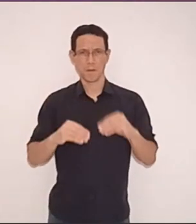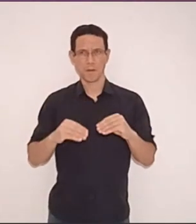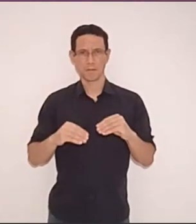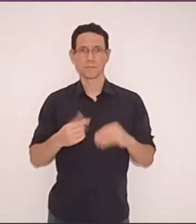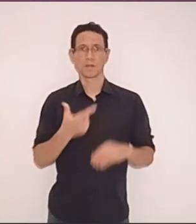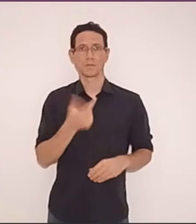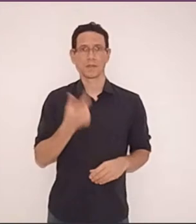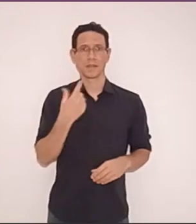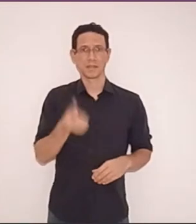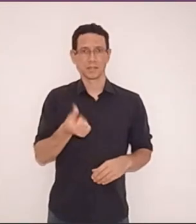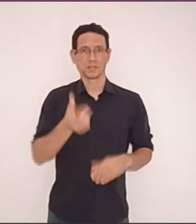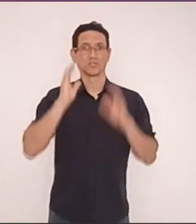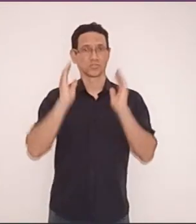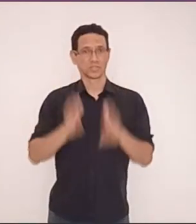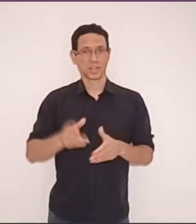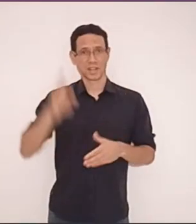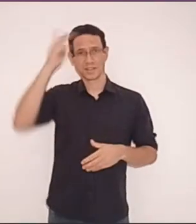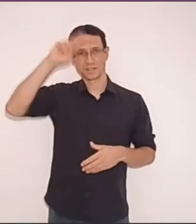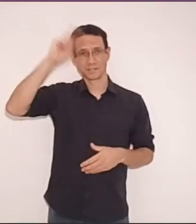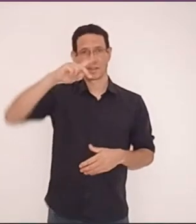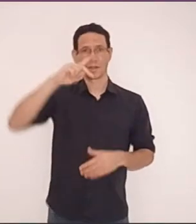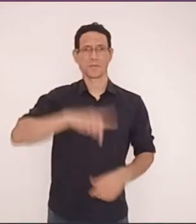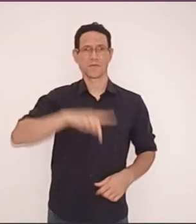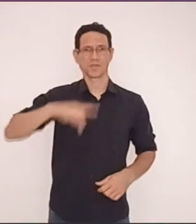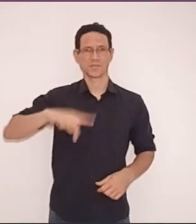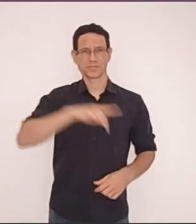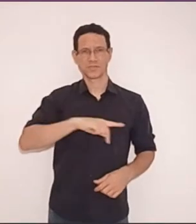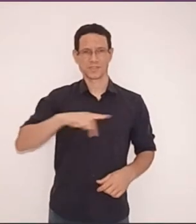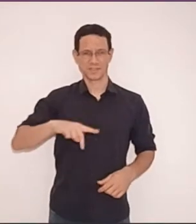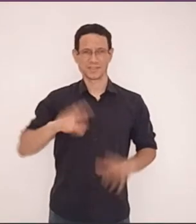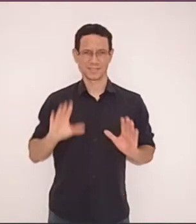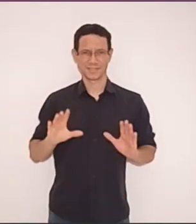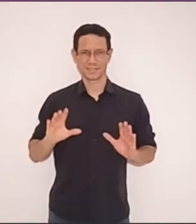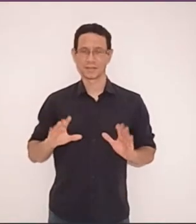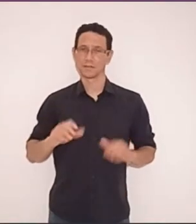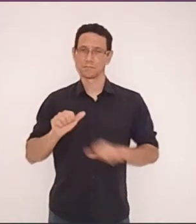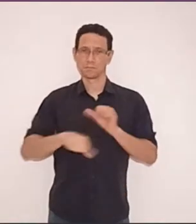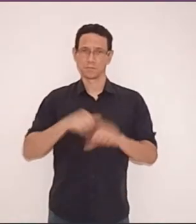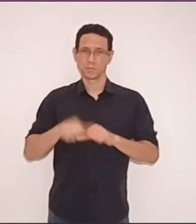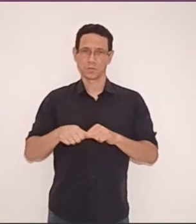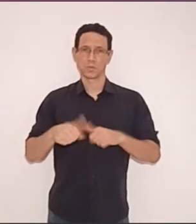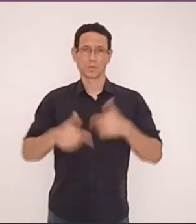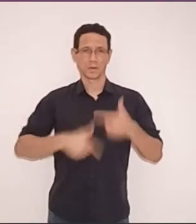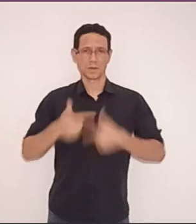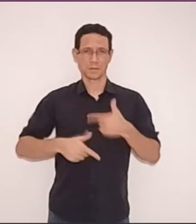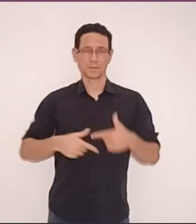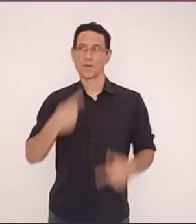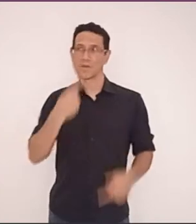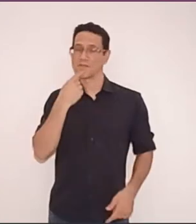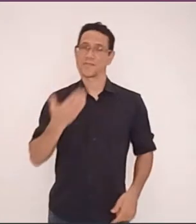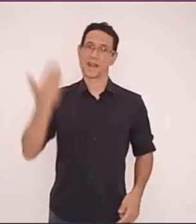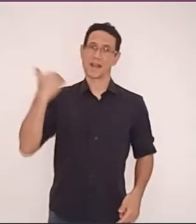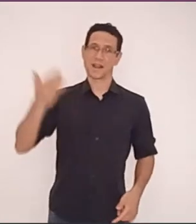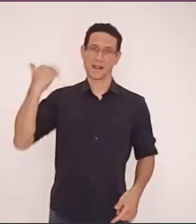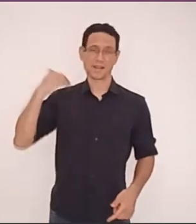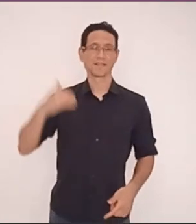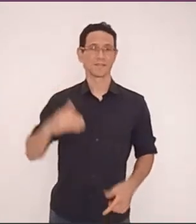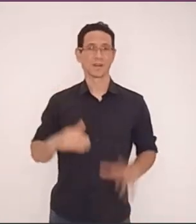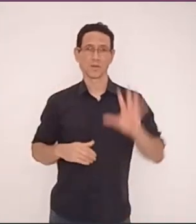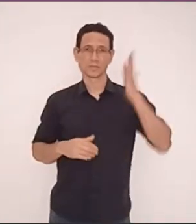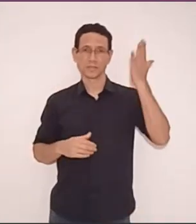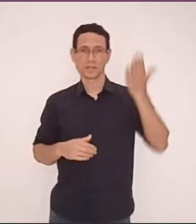era professora de história já não tava mais na condição de doméstica então sempre falava no passado né ah se